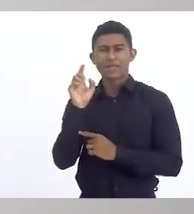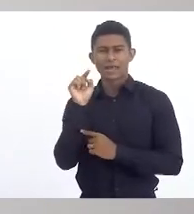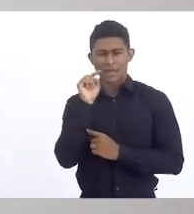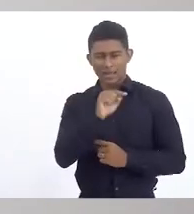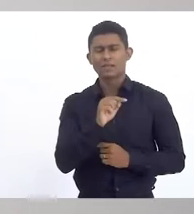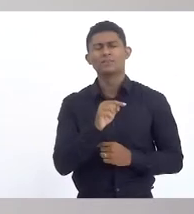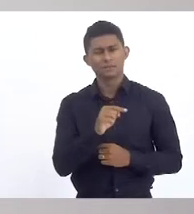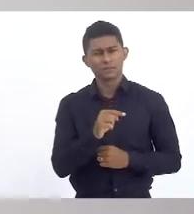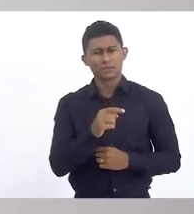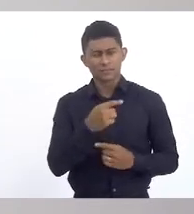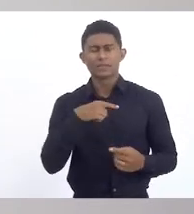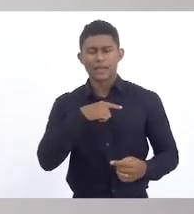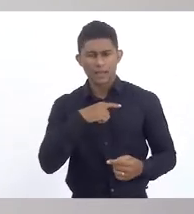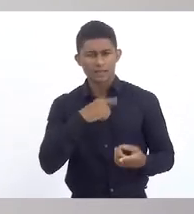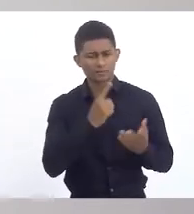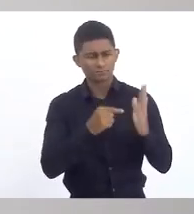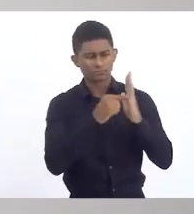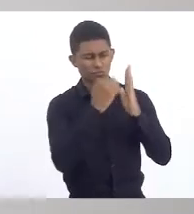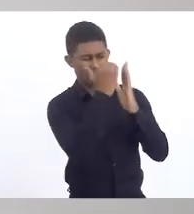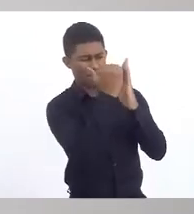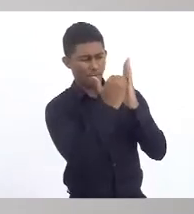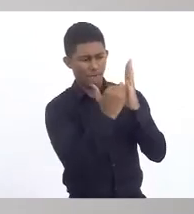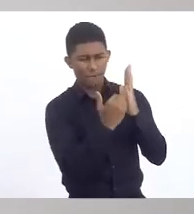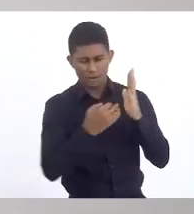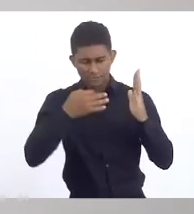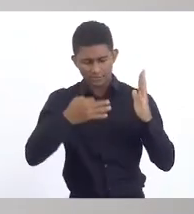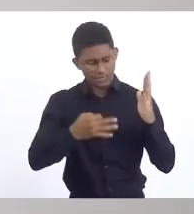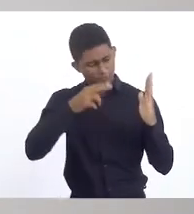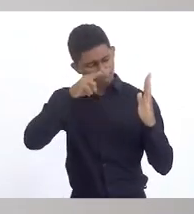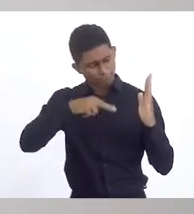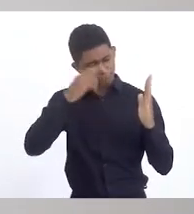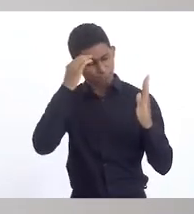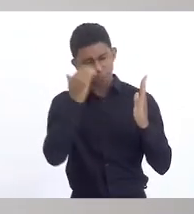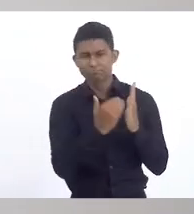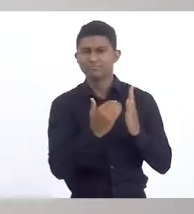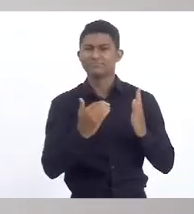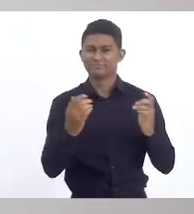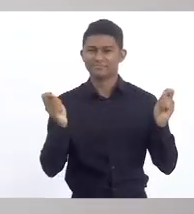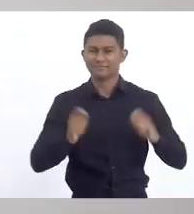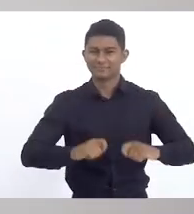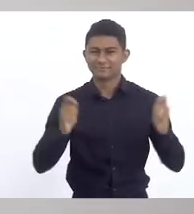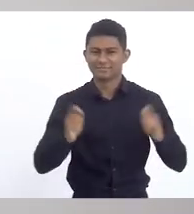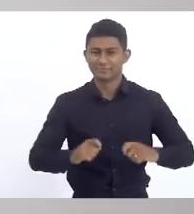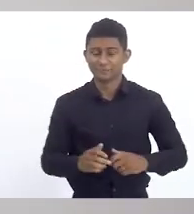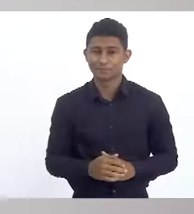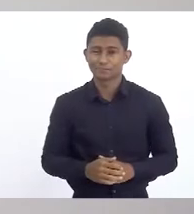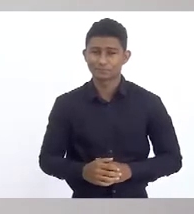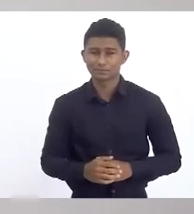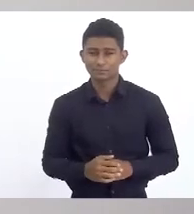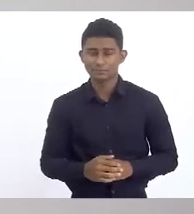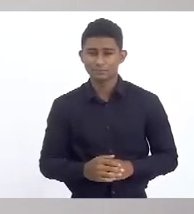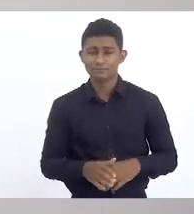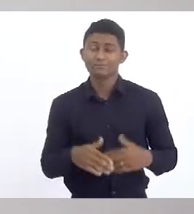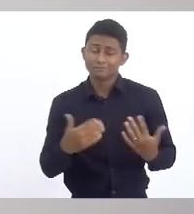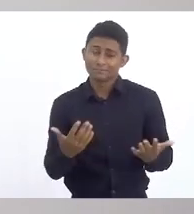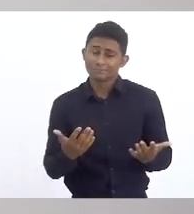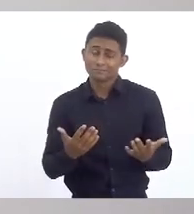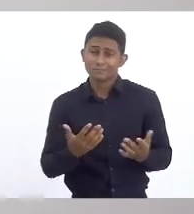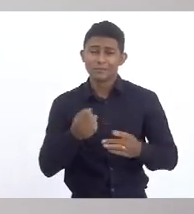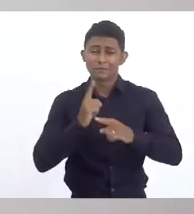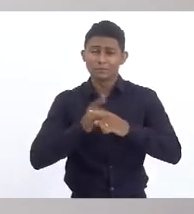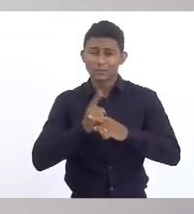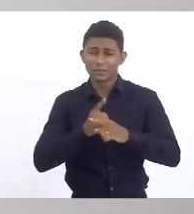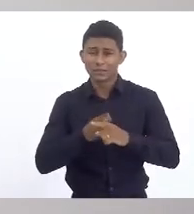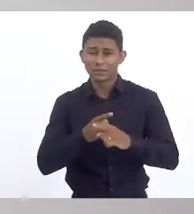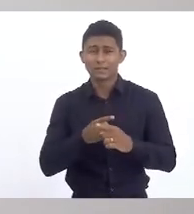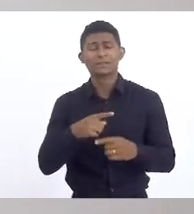tem ali uma orientação mais específica, mais amarrada. Tá? Até pela abrangência de